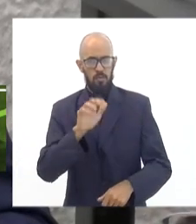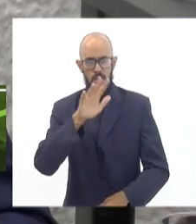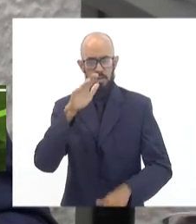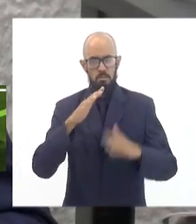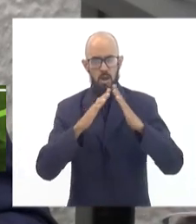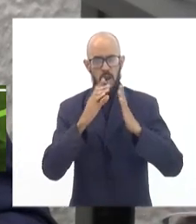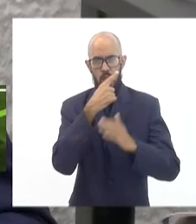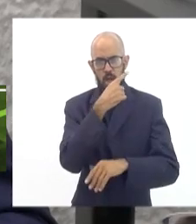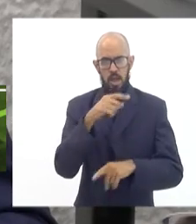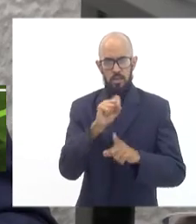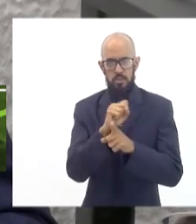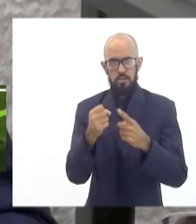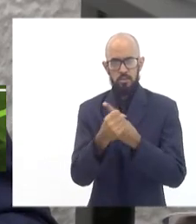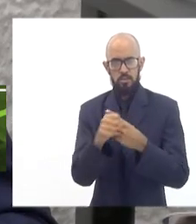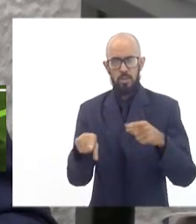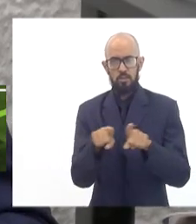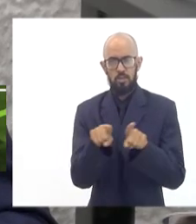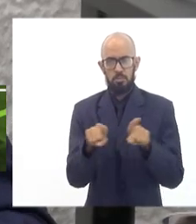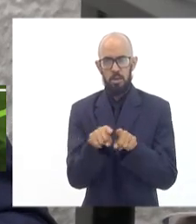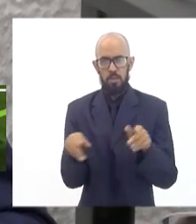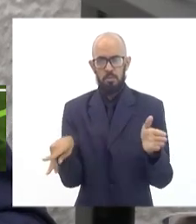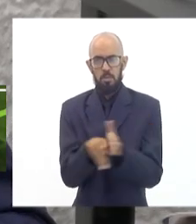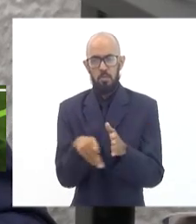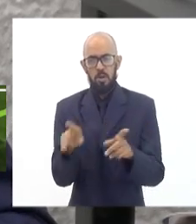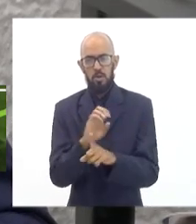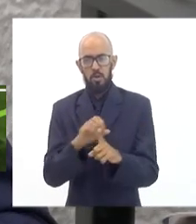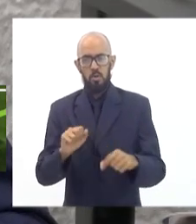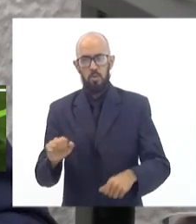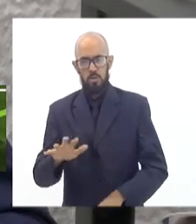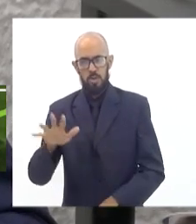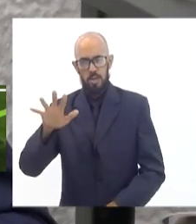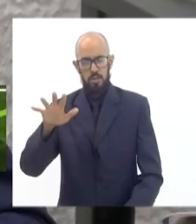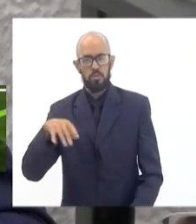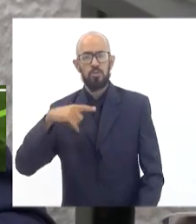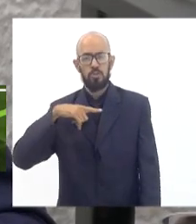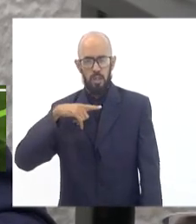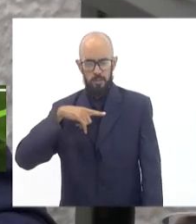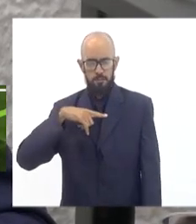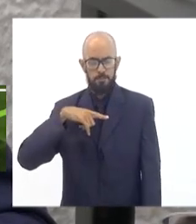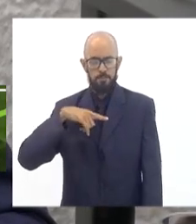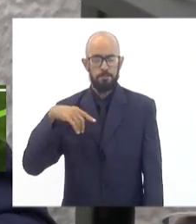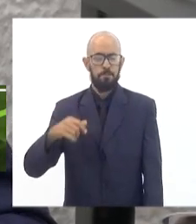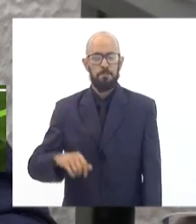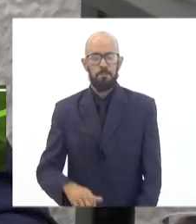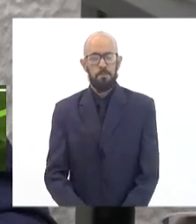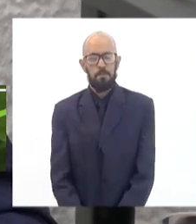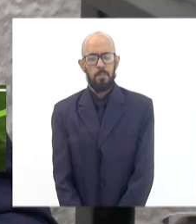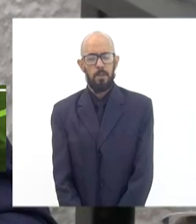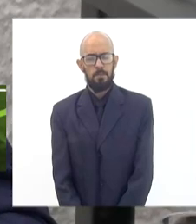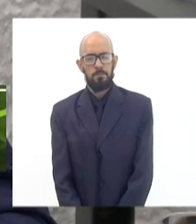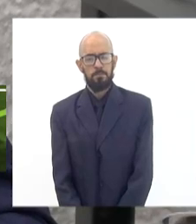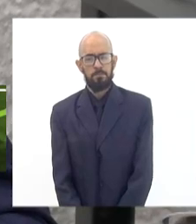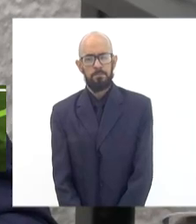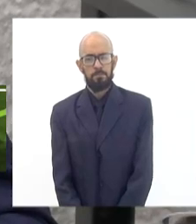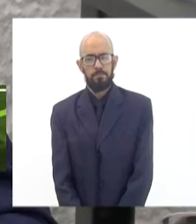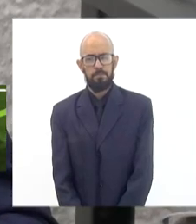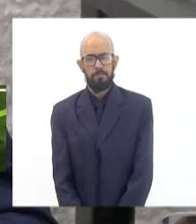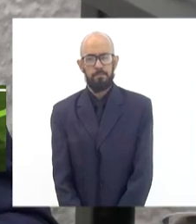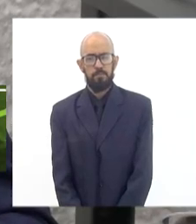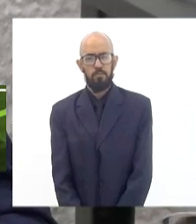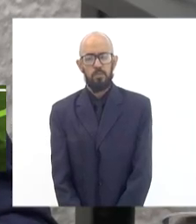assistente social da comunidade quando você não tem esse tem também mas quando você não tem nas proximidades